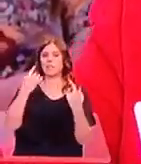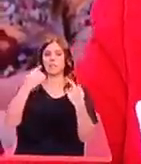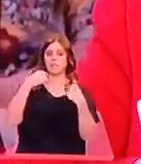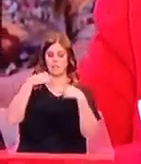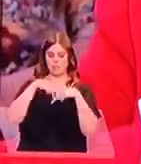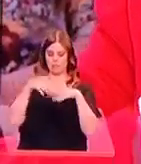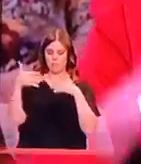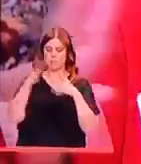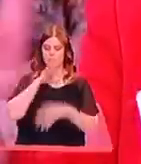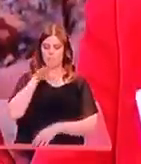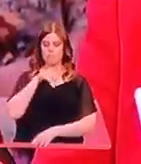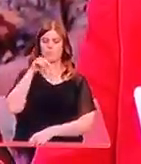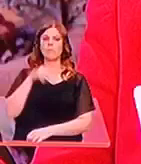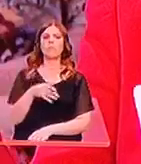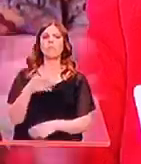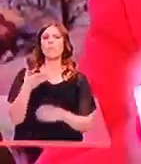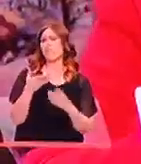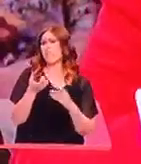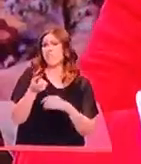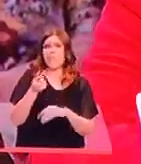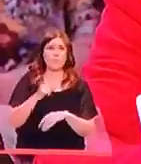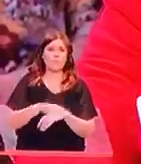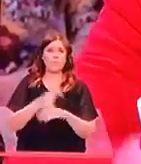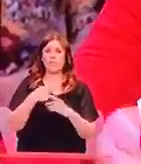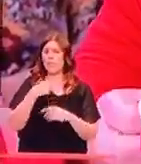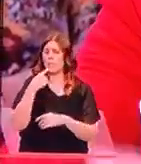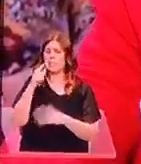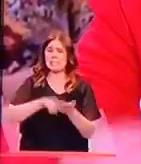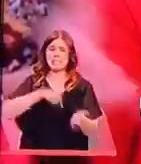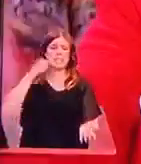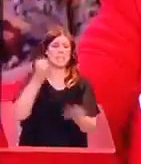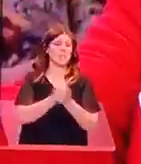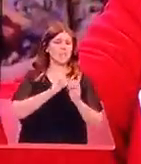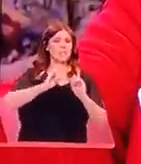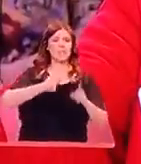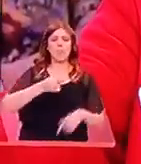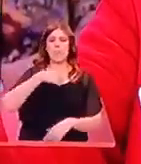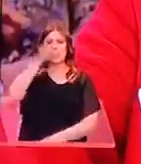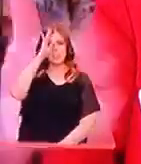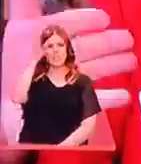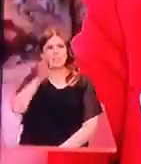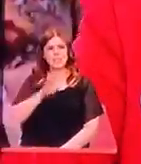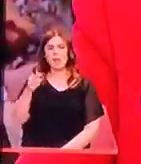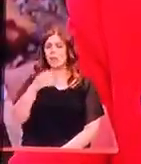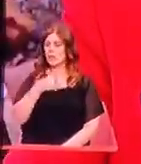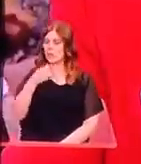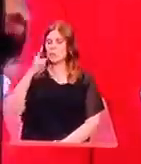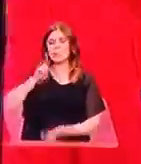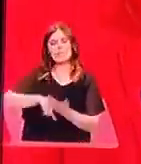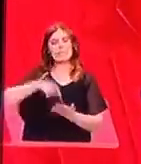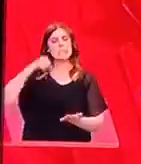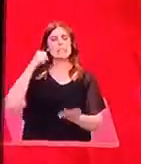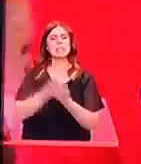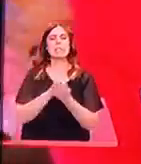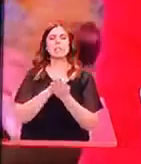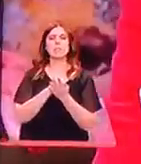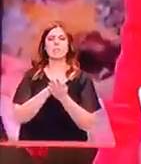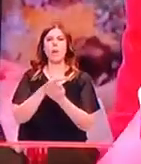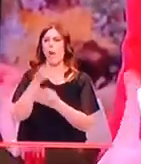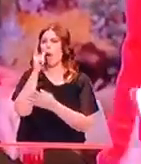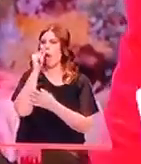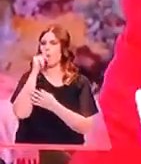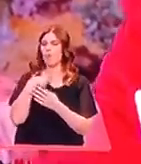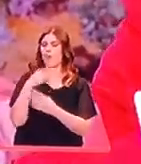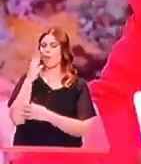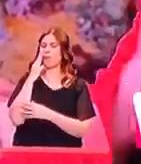Nós estamos neste mundo muito breve. Eu sempre disse isso desde o início, vocês sabem disso. Eu sempre fui um homem de